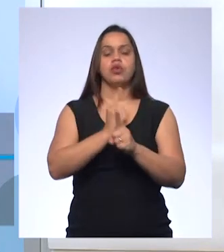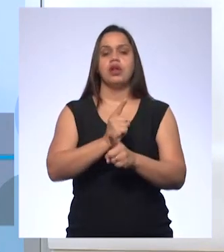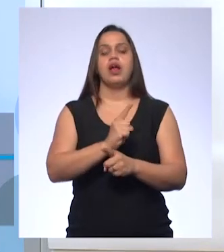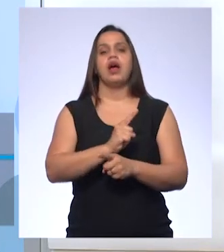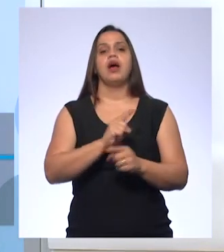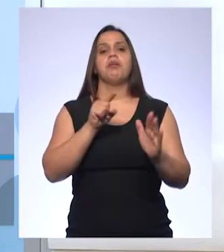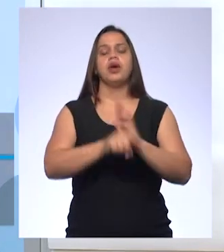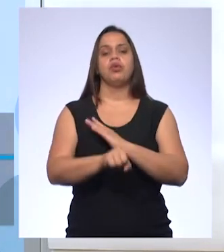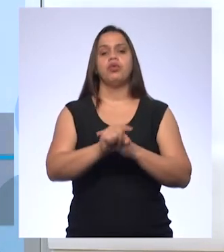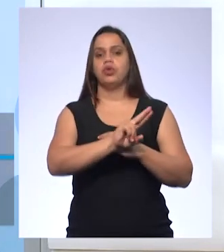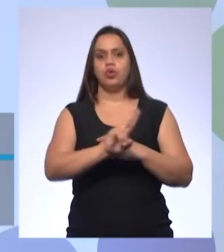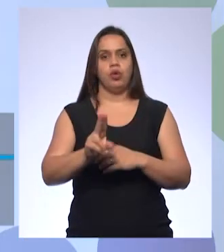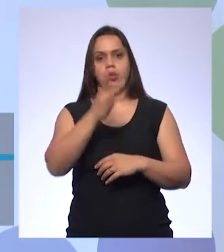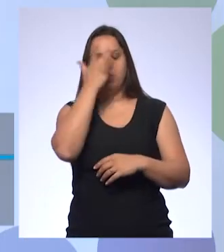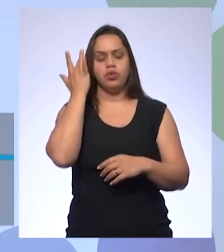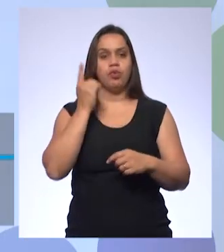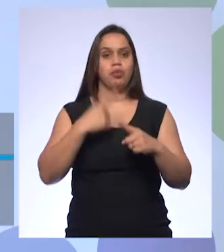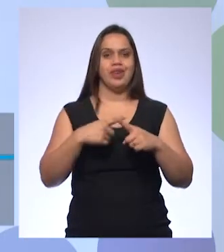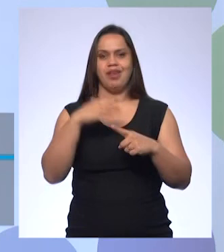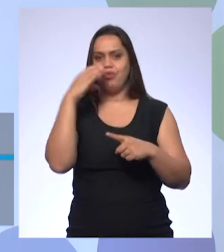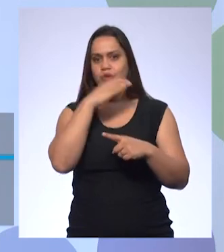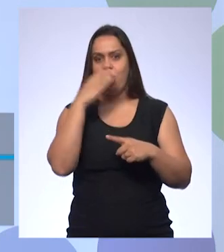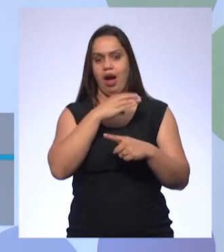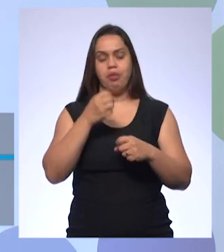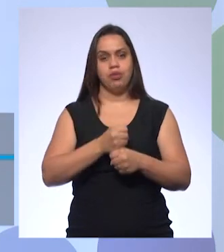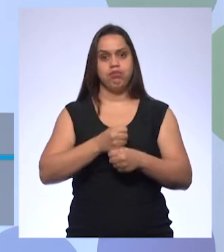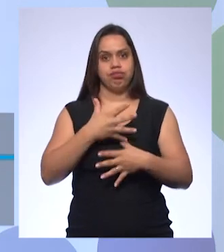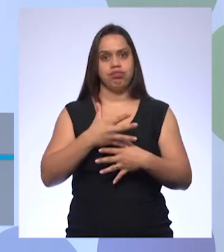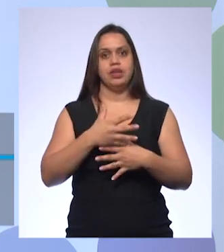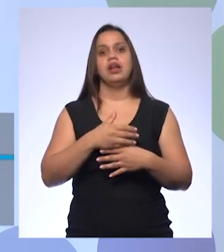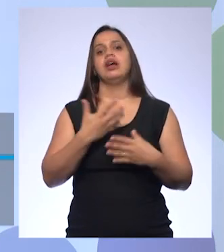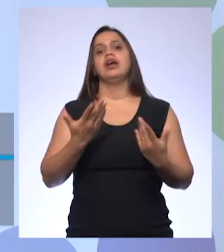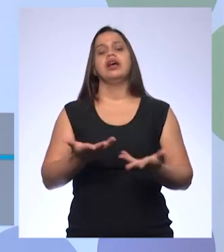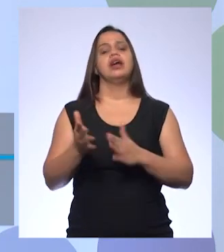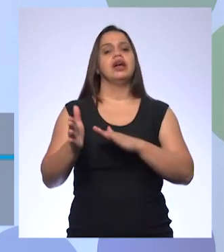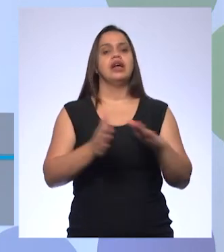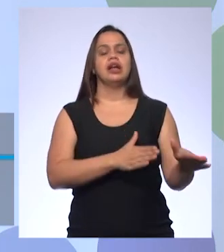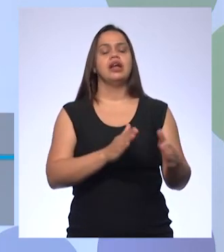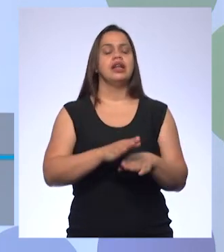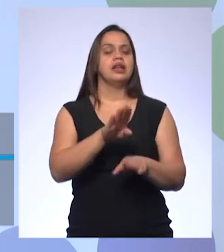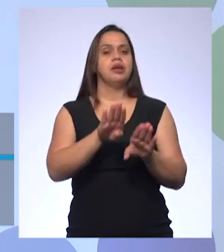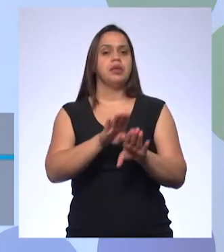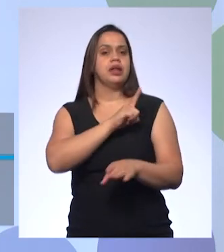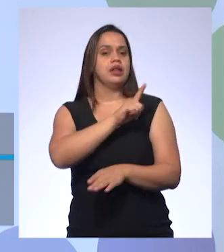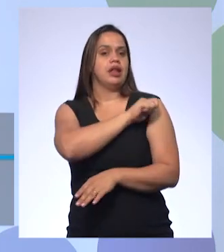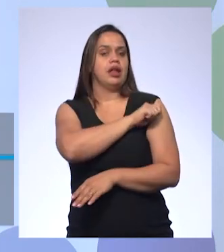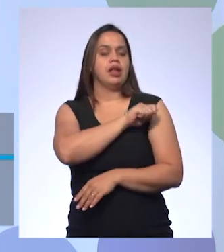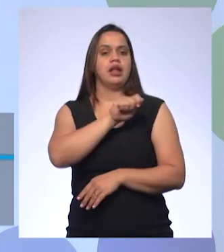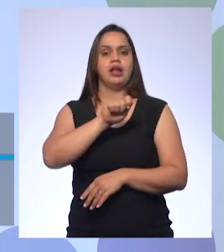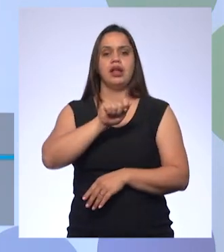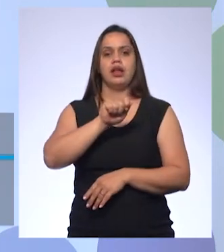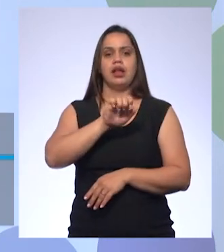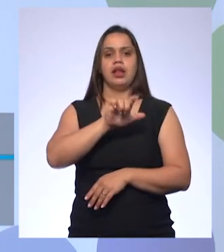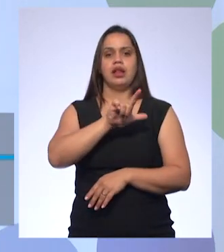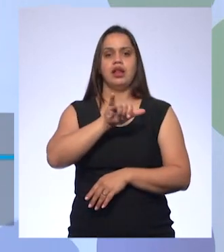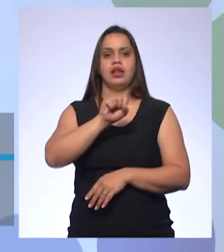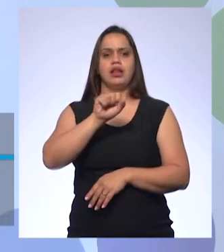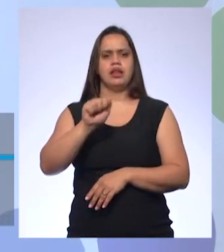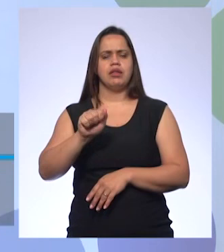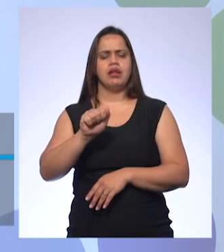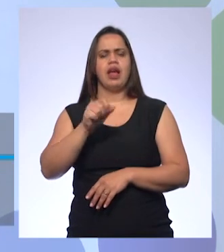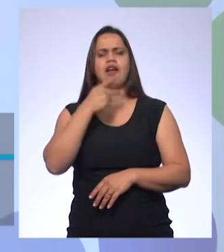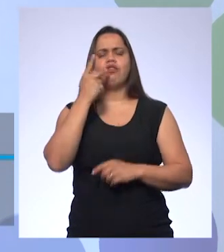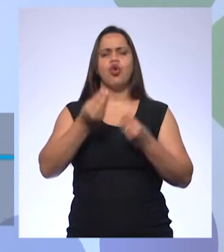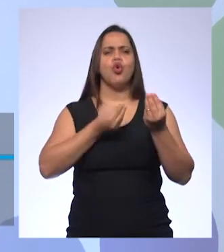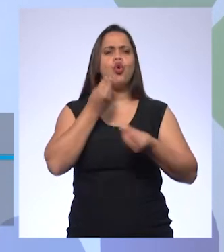conseguir falar. Às vezes ele dá uns pinotes, né? Tem a Elisa também, que é legal. Eu tenho uma dúvida como os alimentos viram energia. Eles